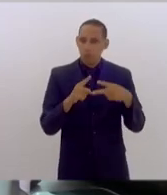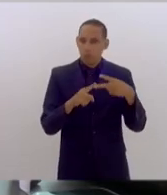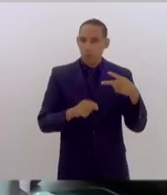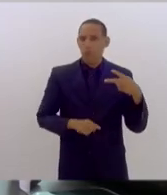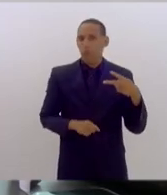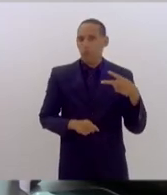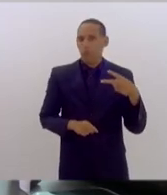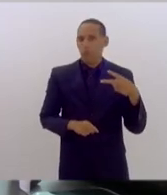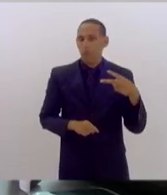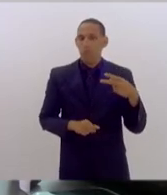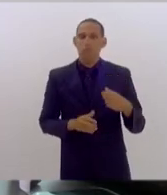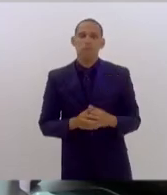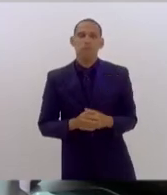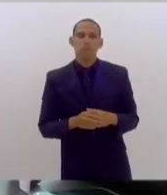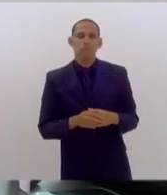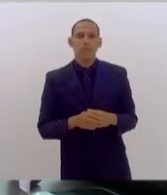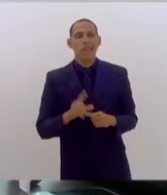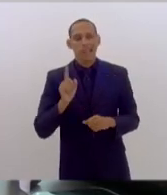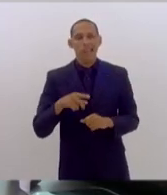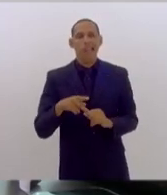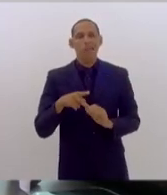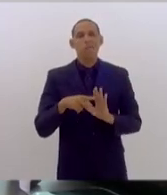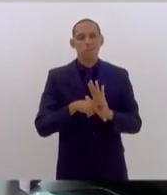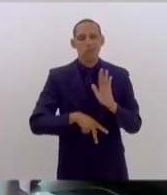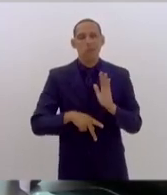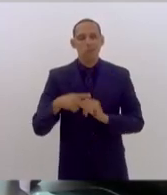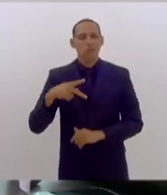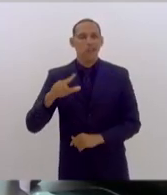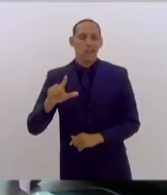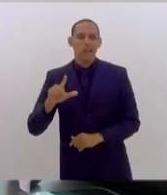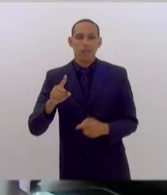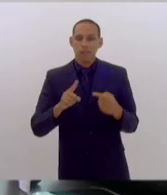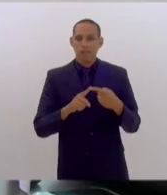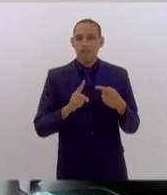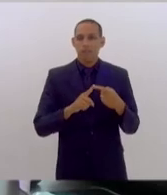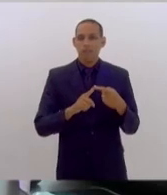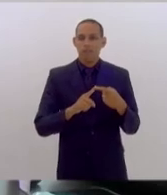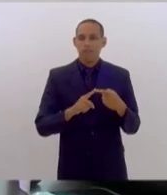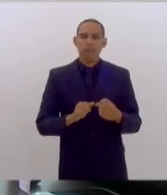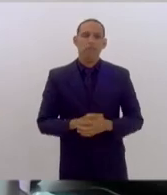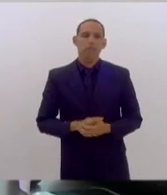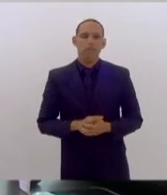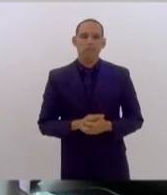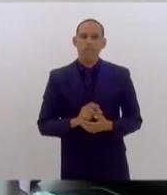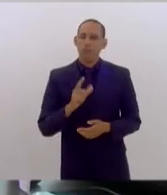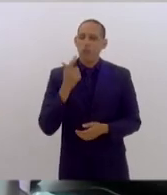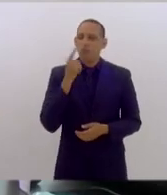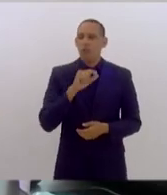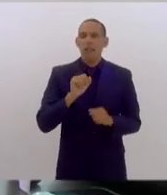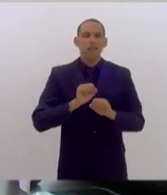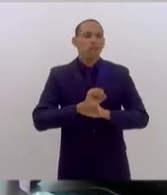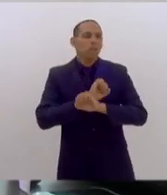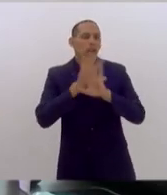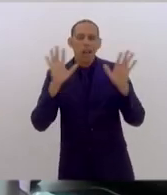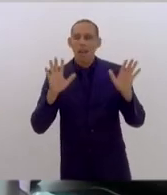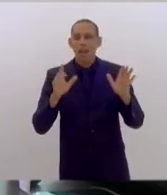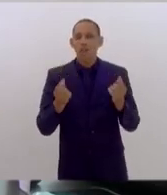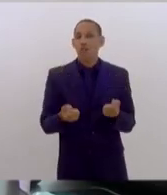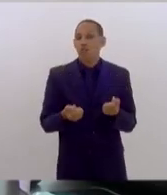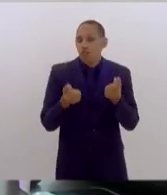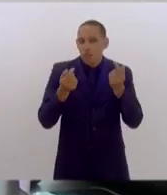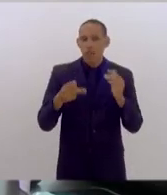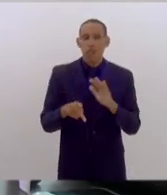elas na forma de apresentação de projeto de lei um é para que a gente possa garantir a questão da Transparência da e